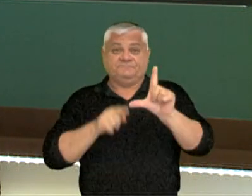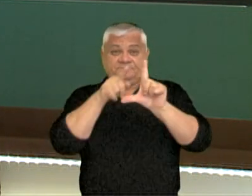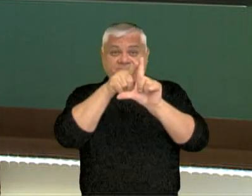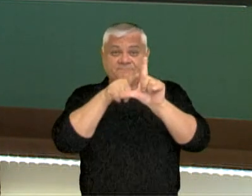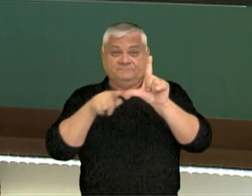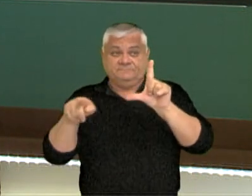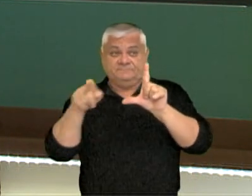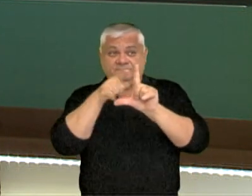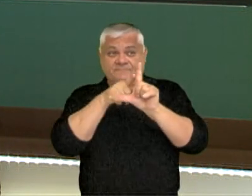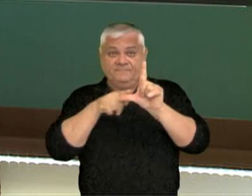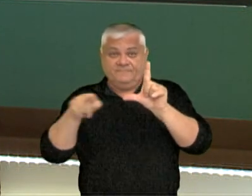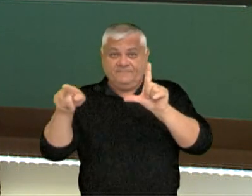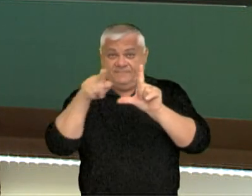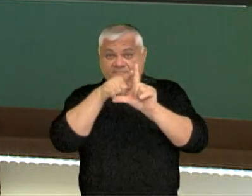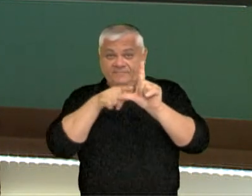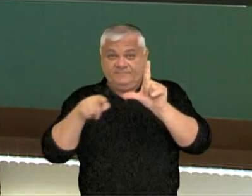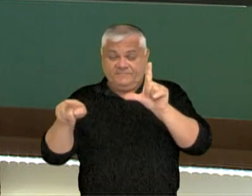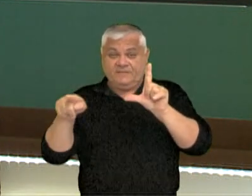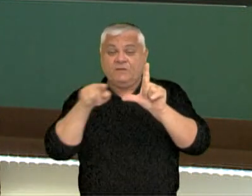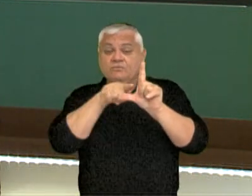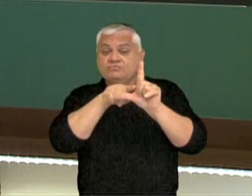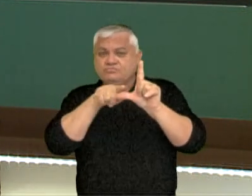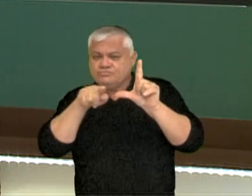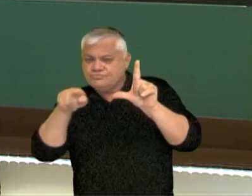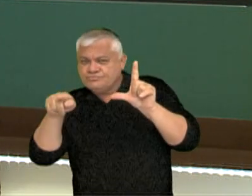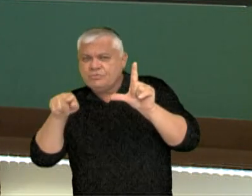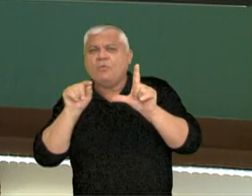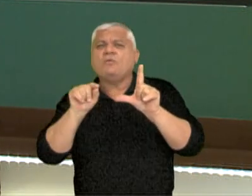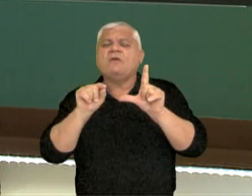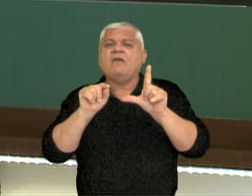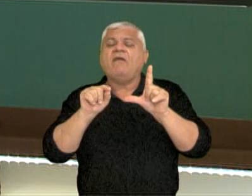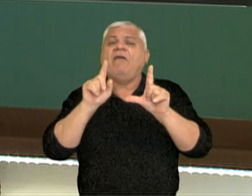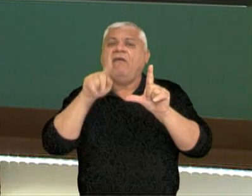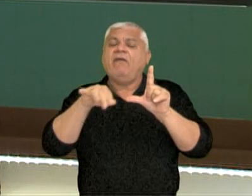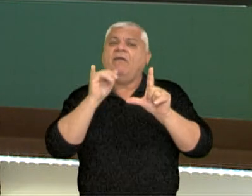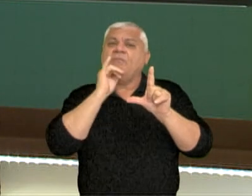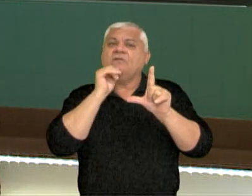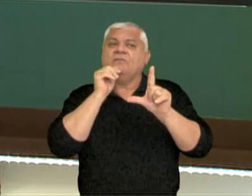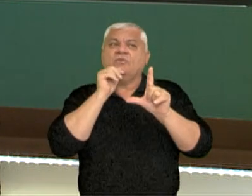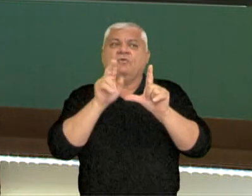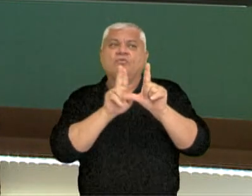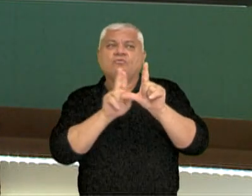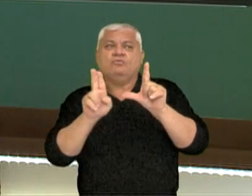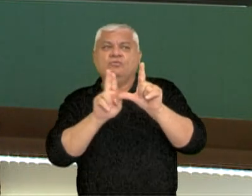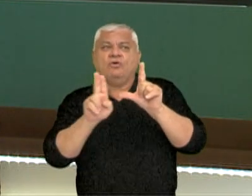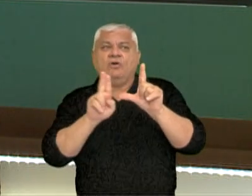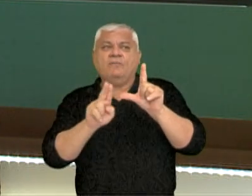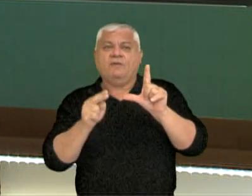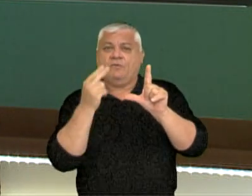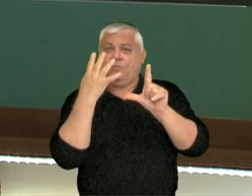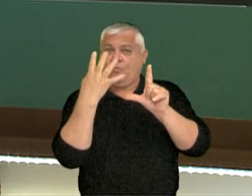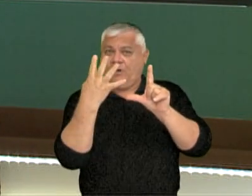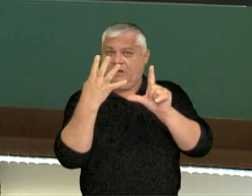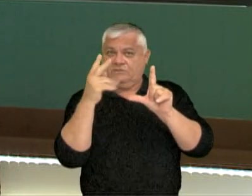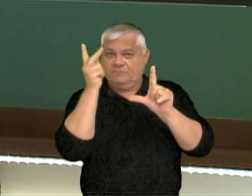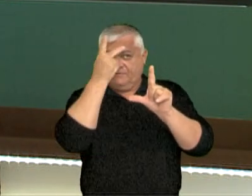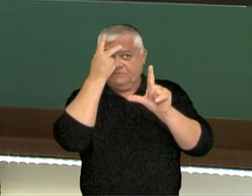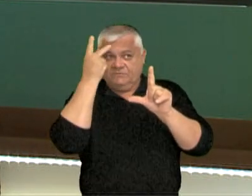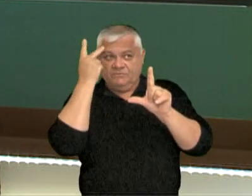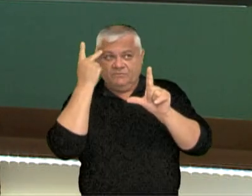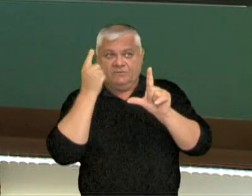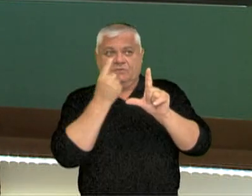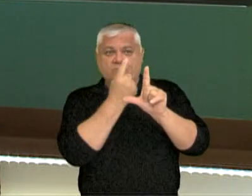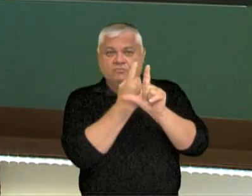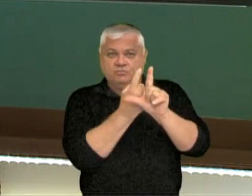esse primeiro eixo, o eixo horizontal, ele relaciona o nome de 4 participantes.